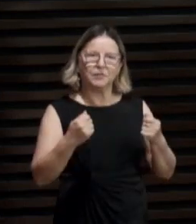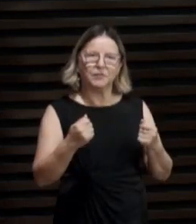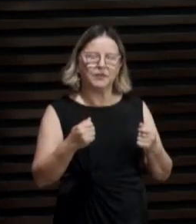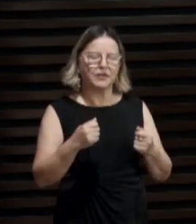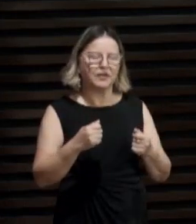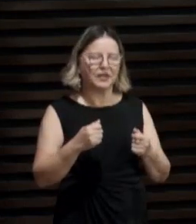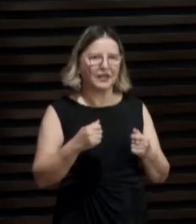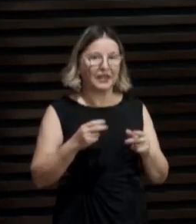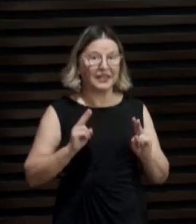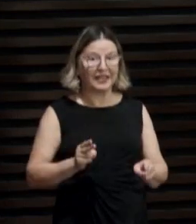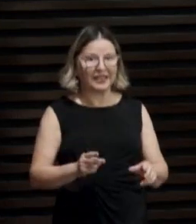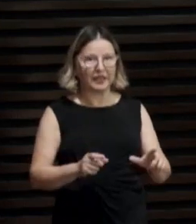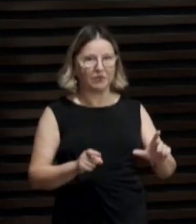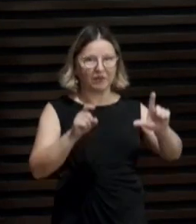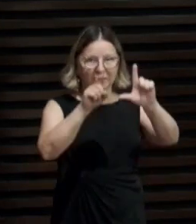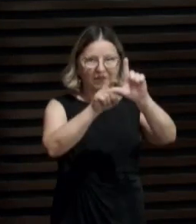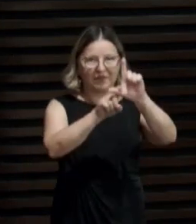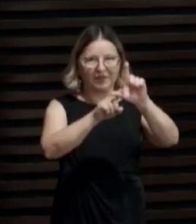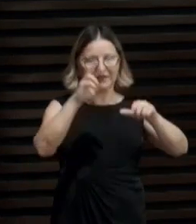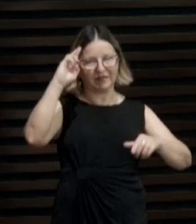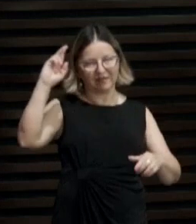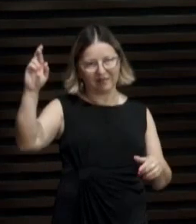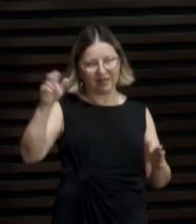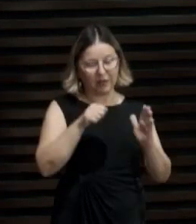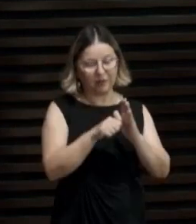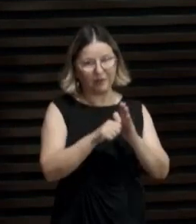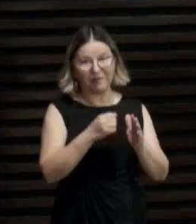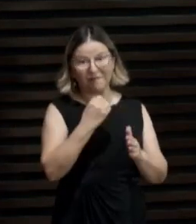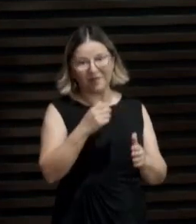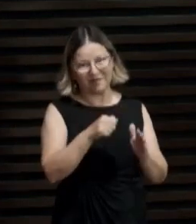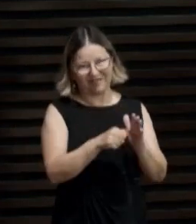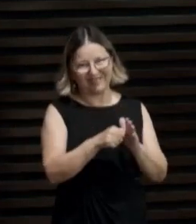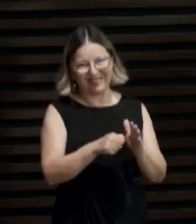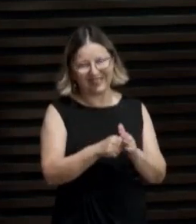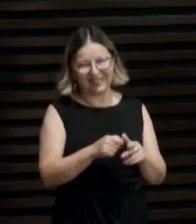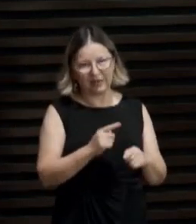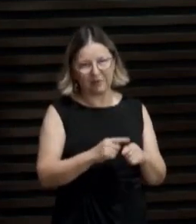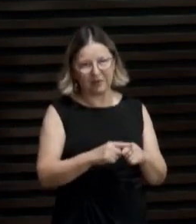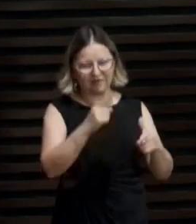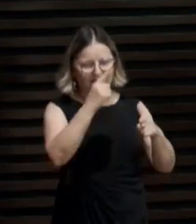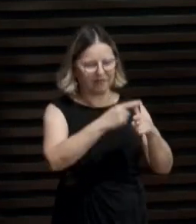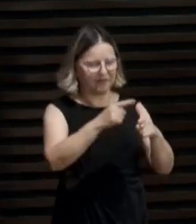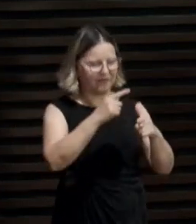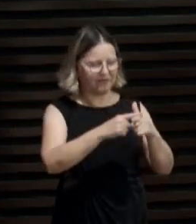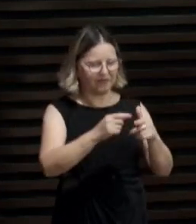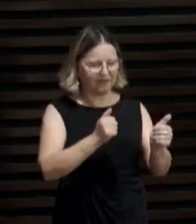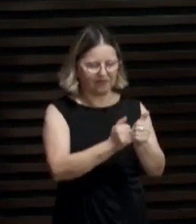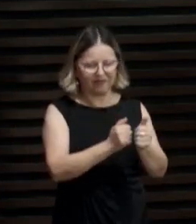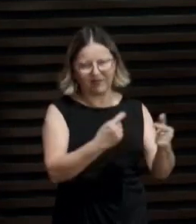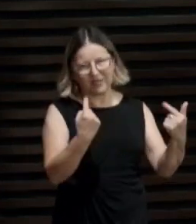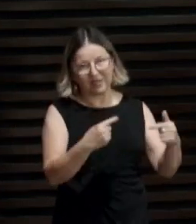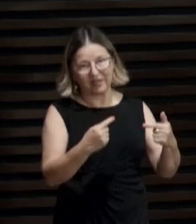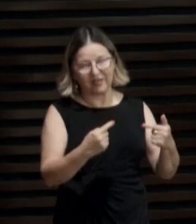do Senhor, lutando firmemente o bom combate, porque as tribulações, as perseguições que